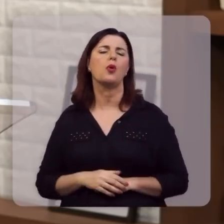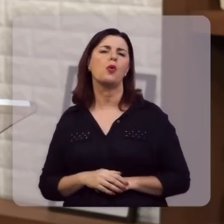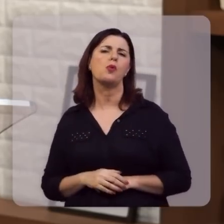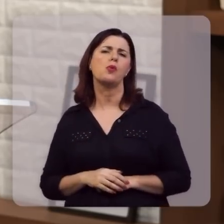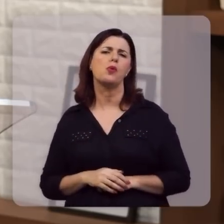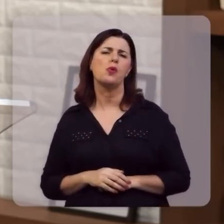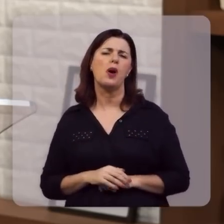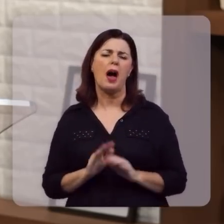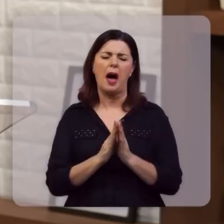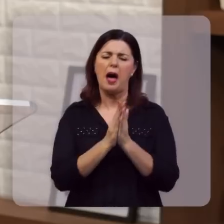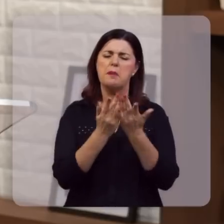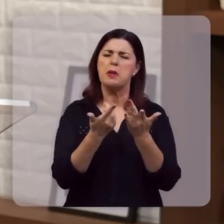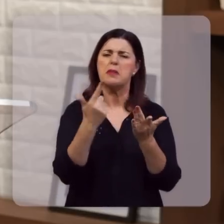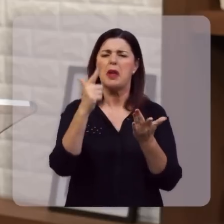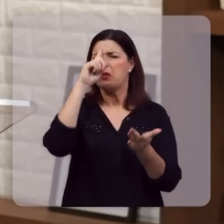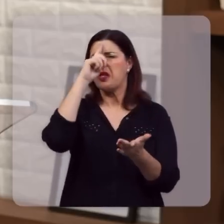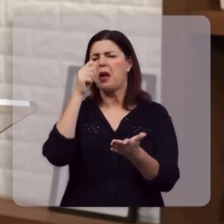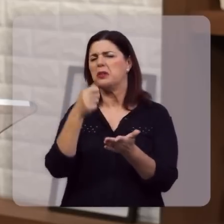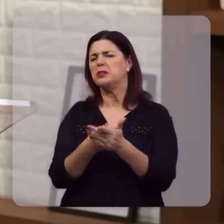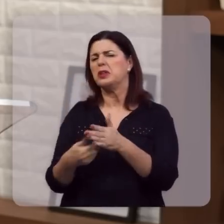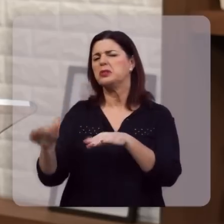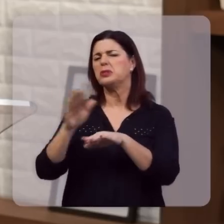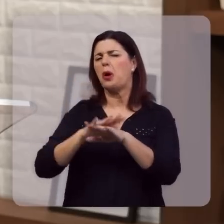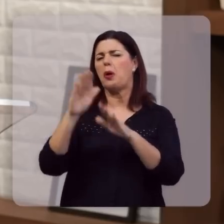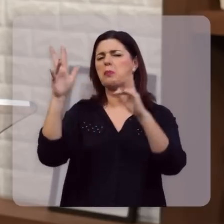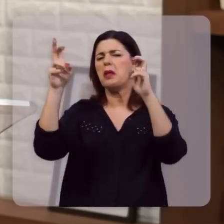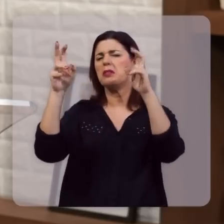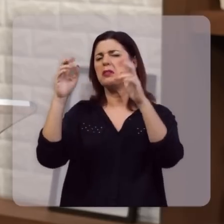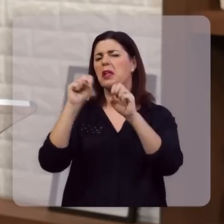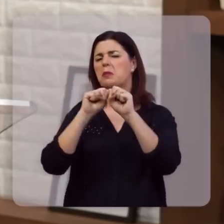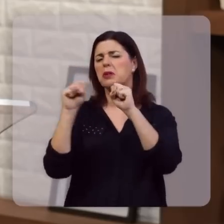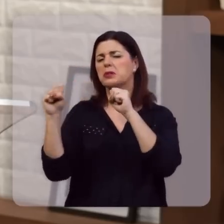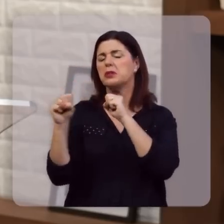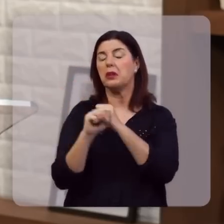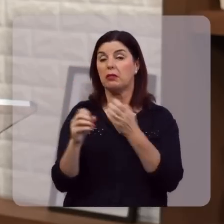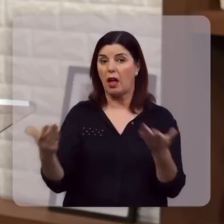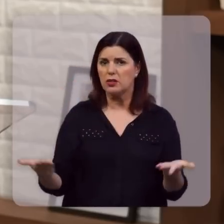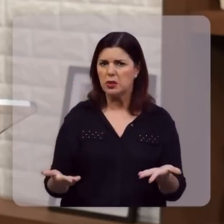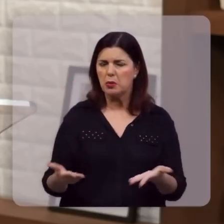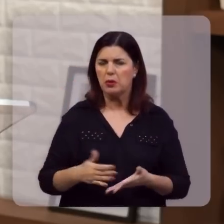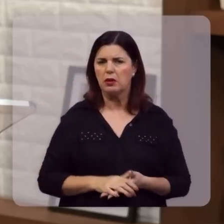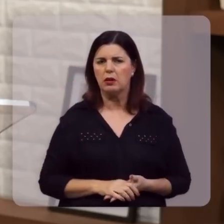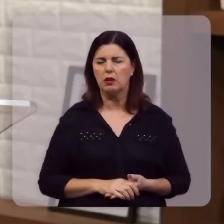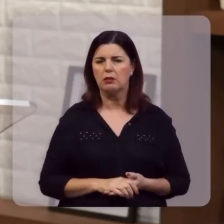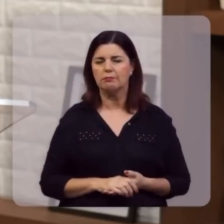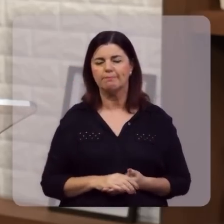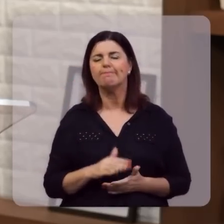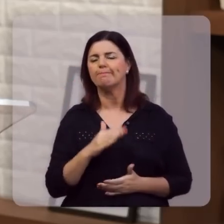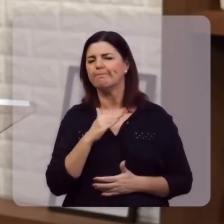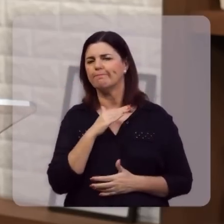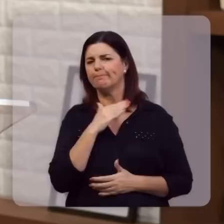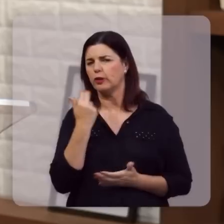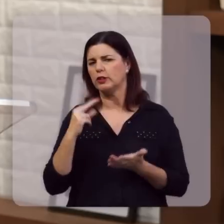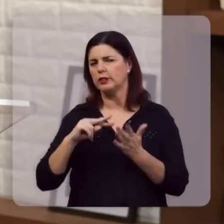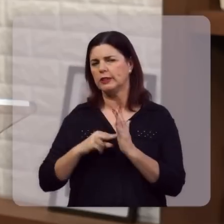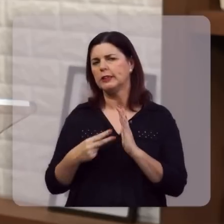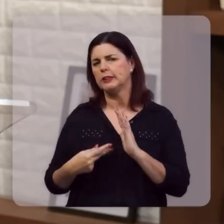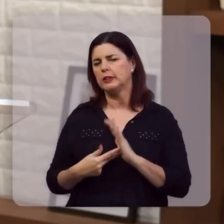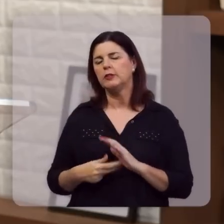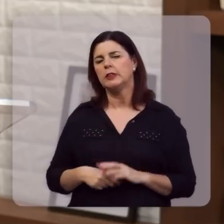mais um livro que tem autoridade sobre todos os temas da sociedade atual. Morte na panela.